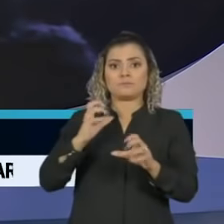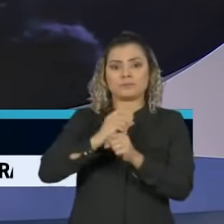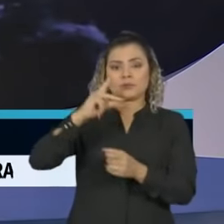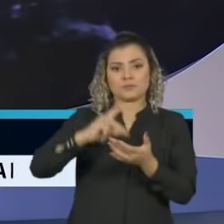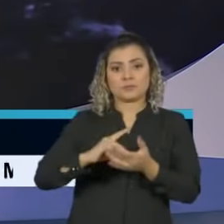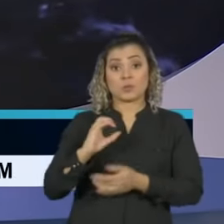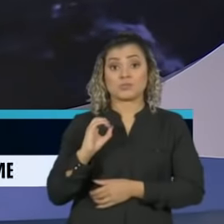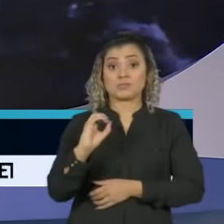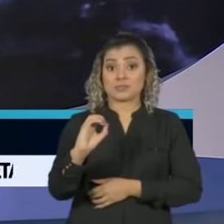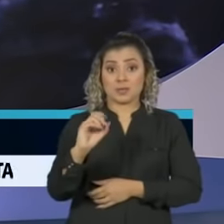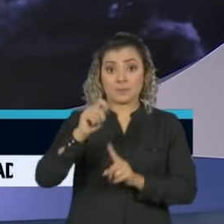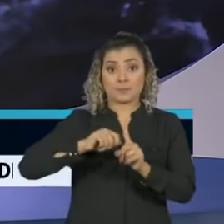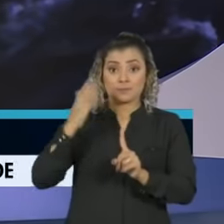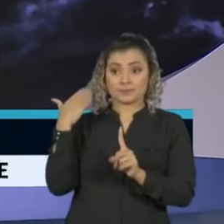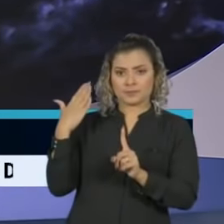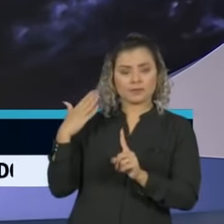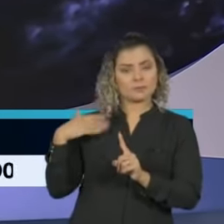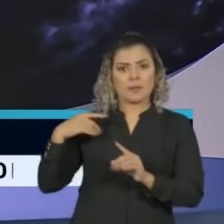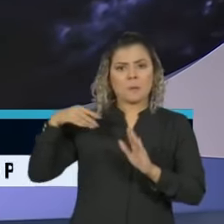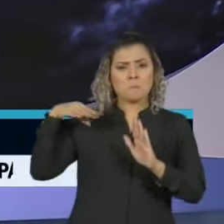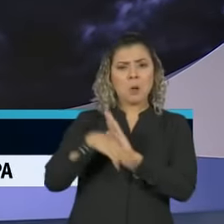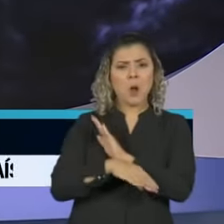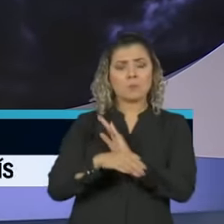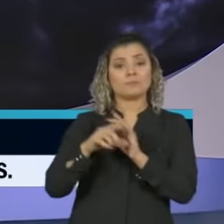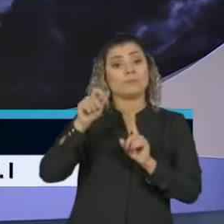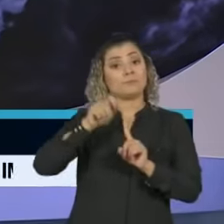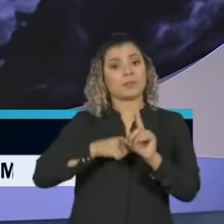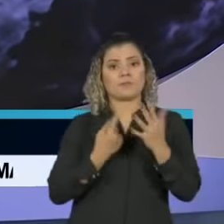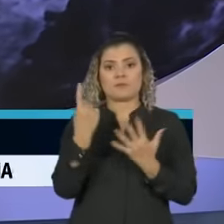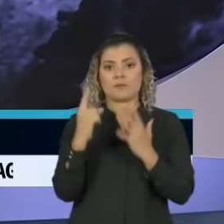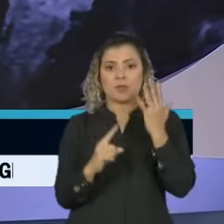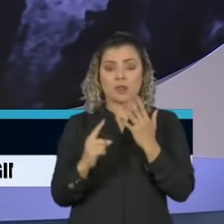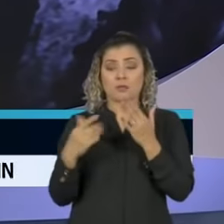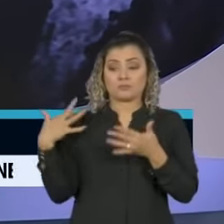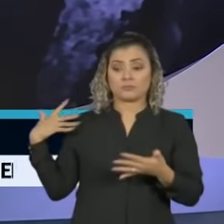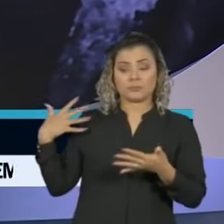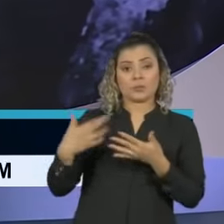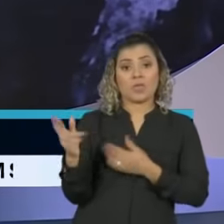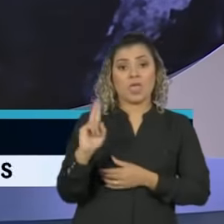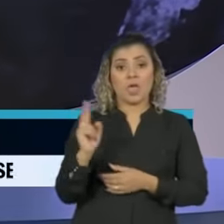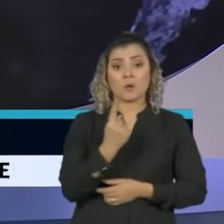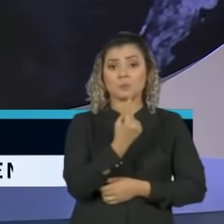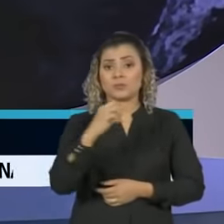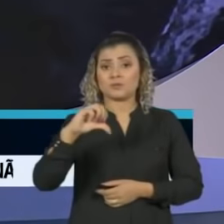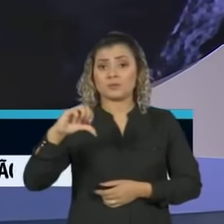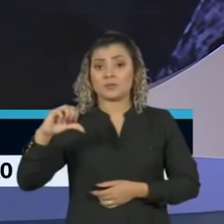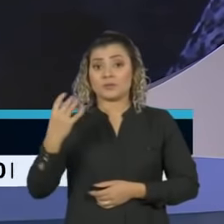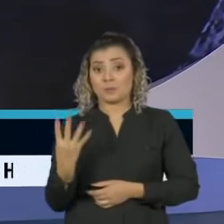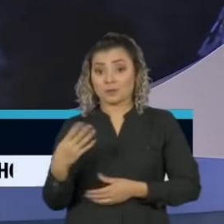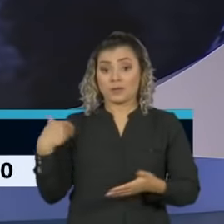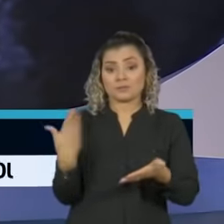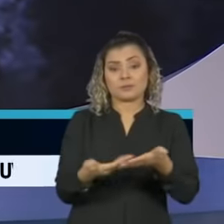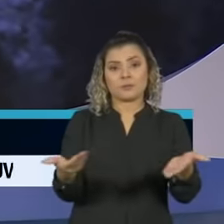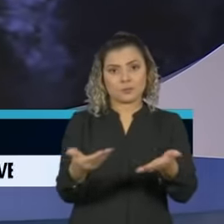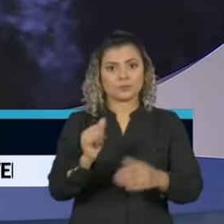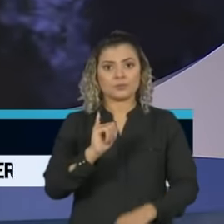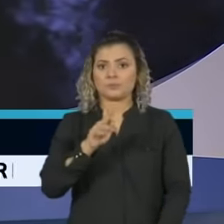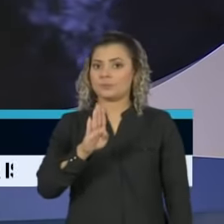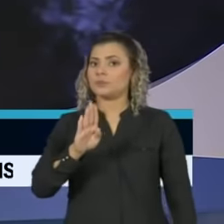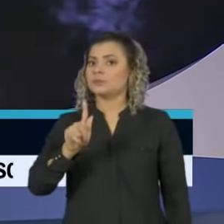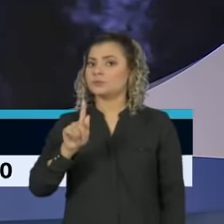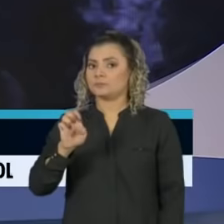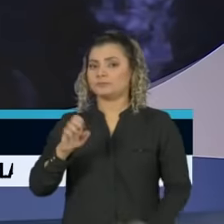quase zero no mês passado. Foi a menor taxa para o mês de fevereiro desde o início do Plano Real em 1994, segundo o IBGE.